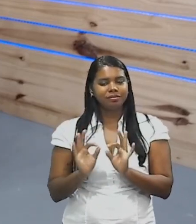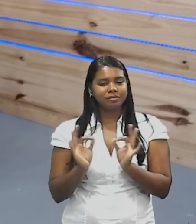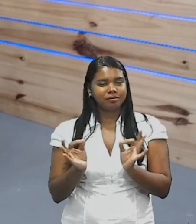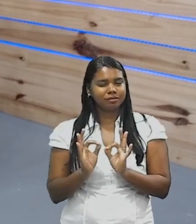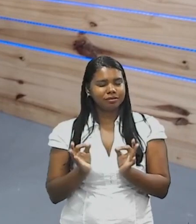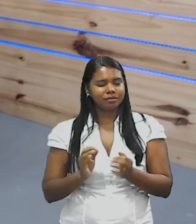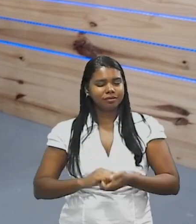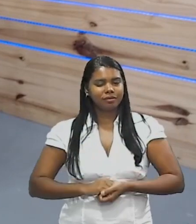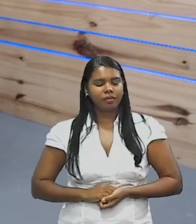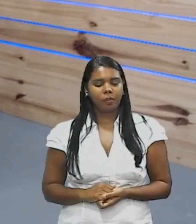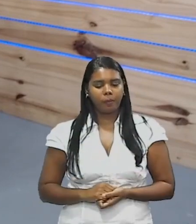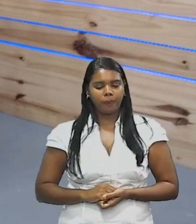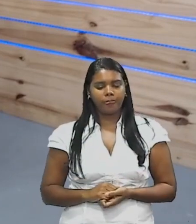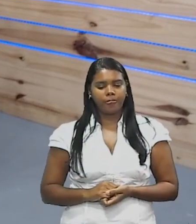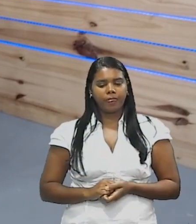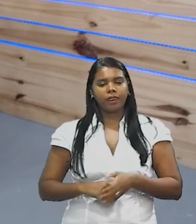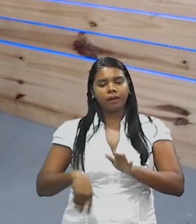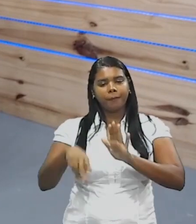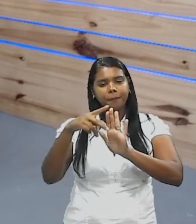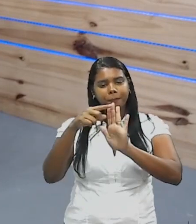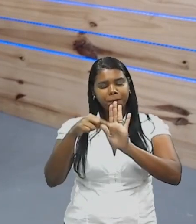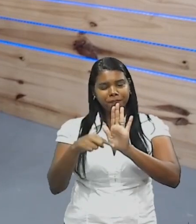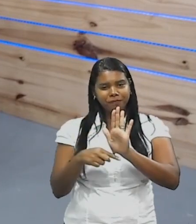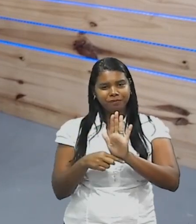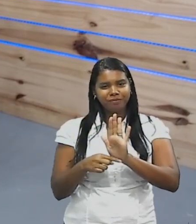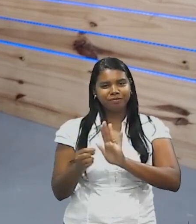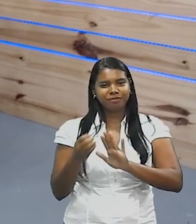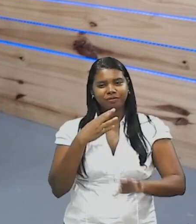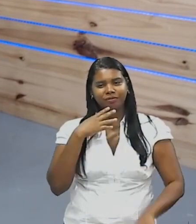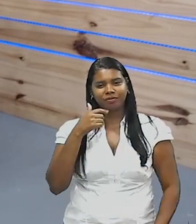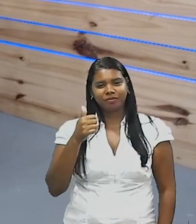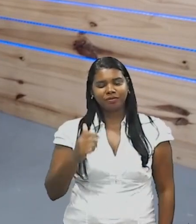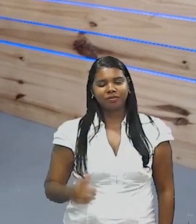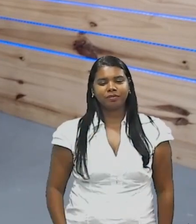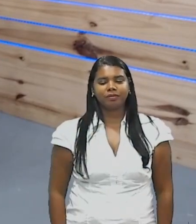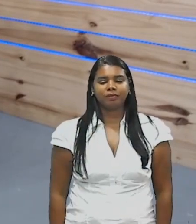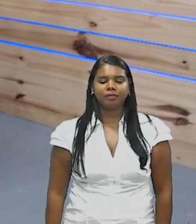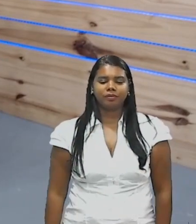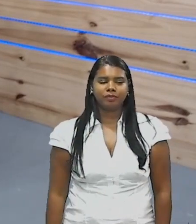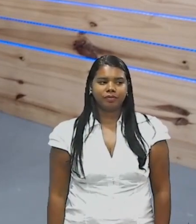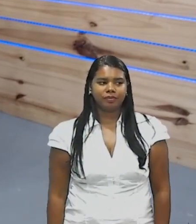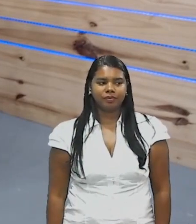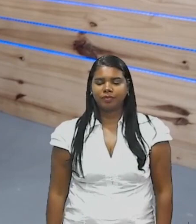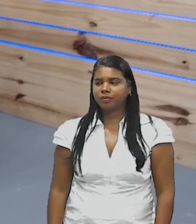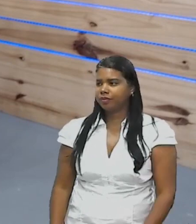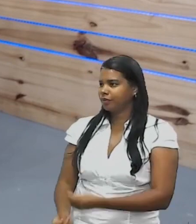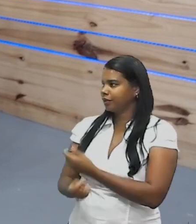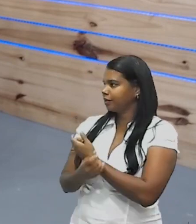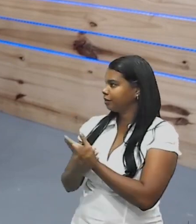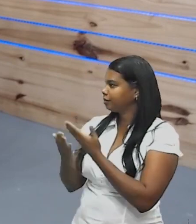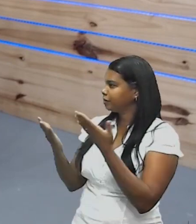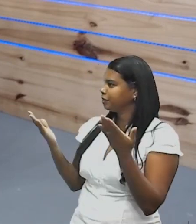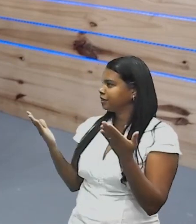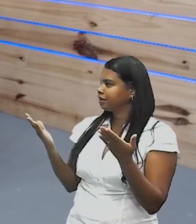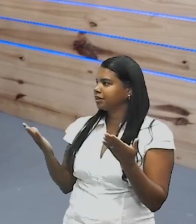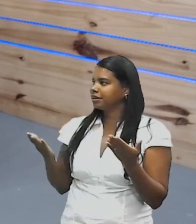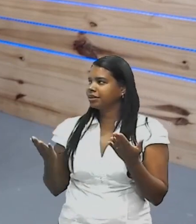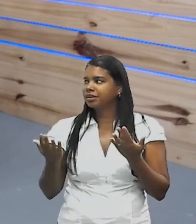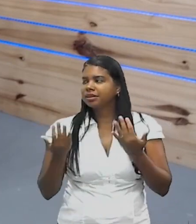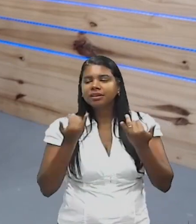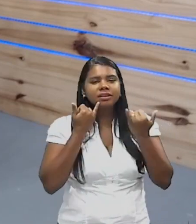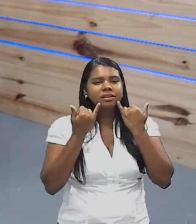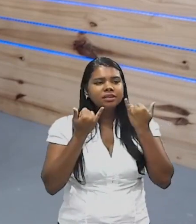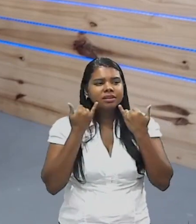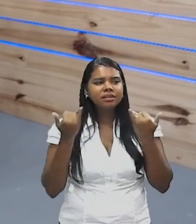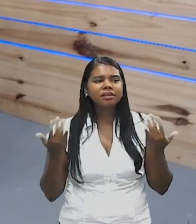né? E bem planejada. Muito bom. Para vocês, né? A informação é para vocês.